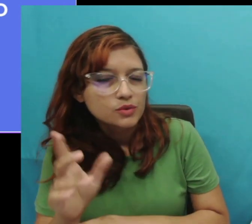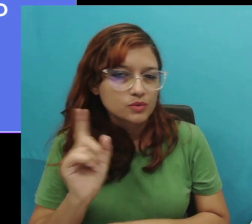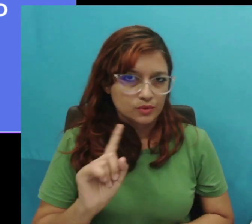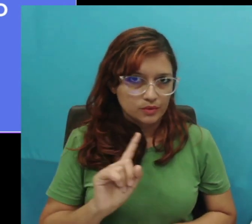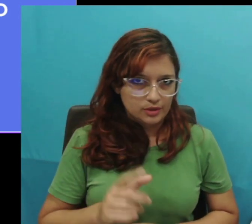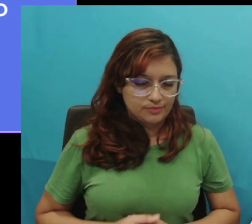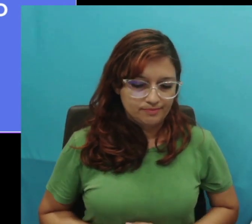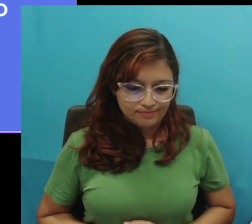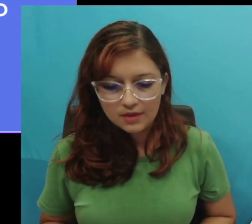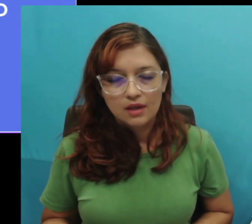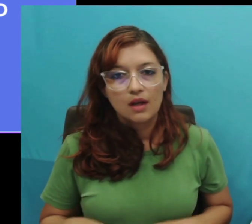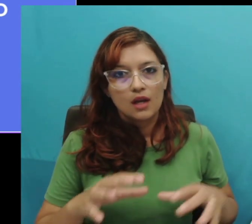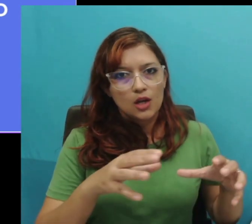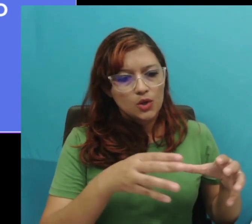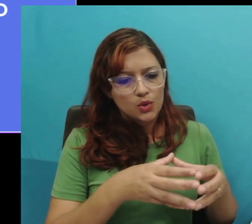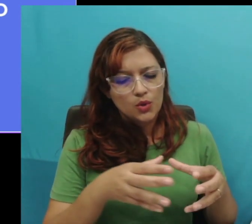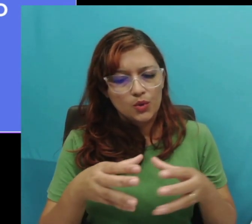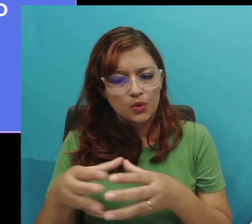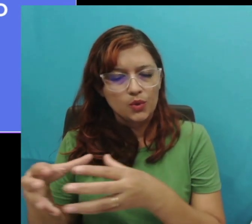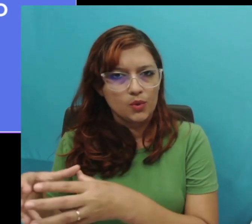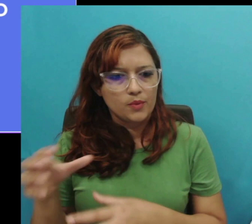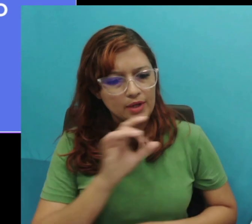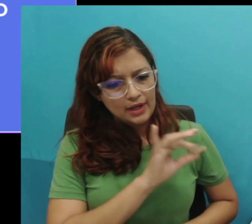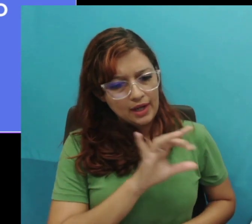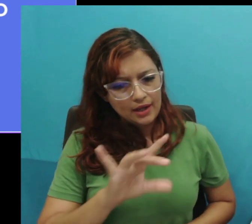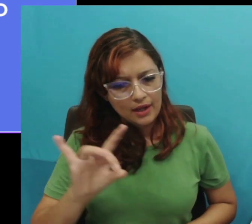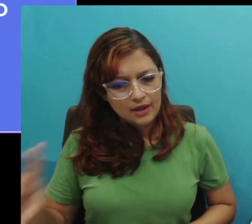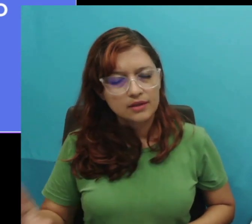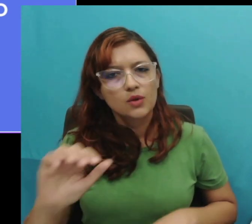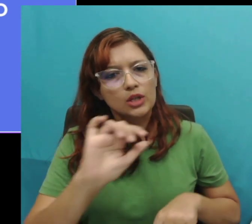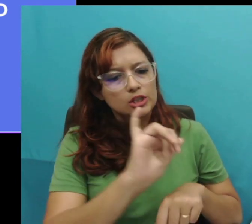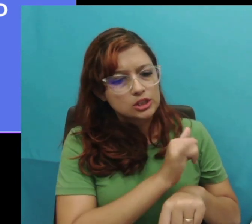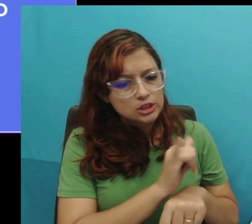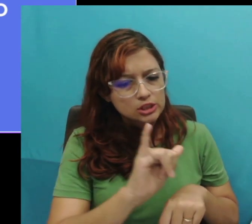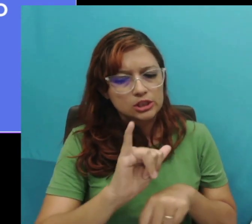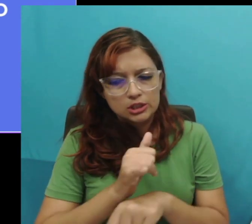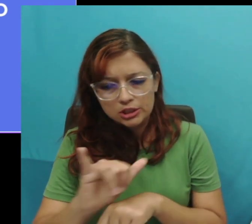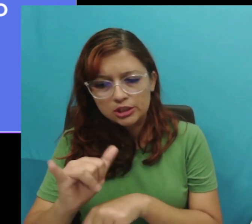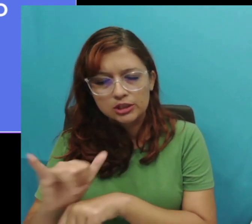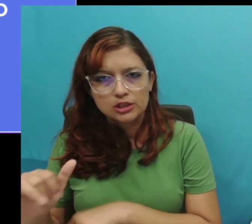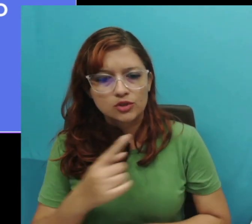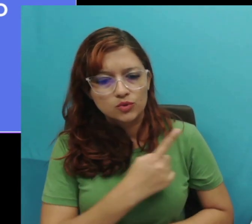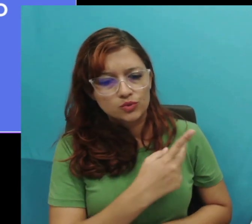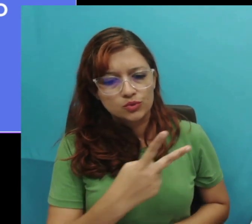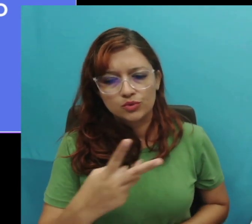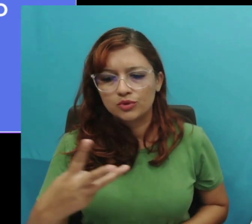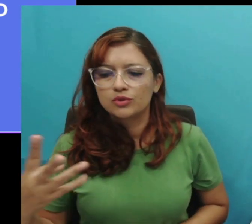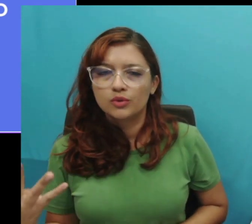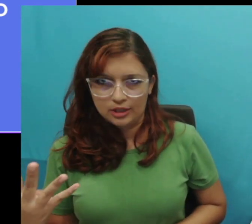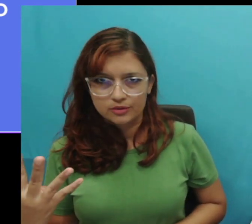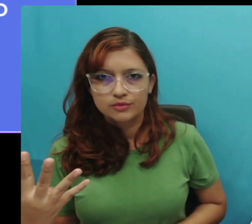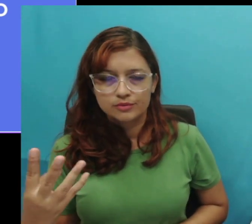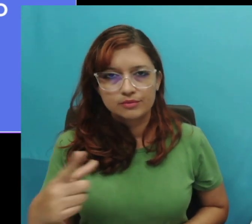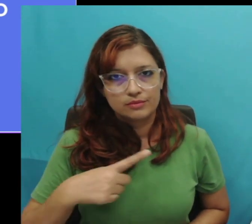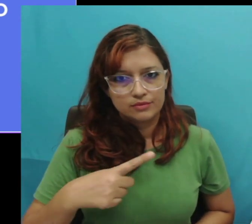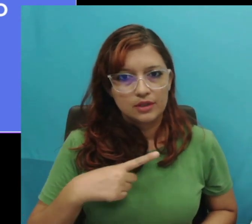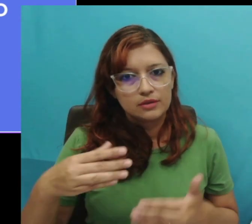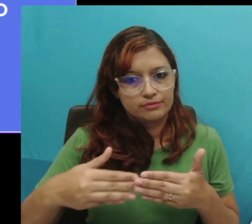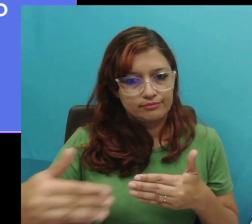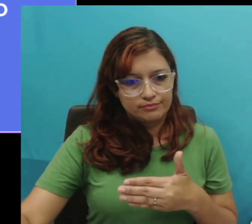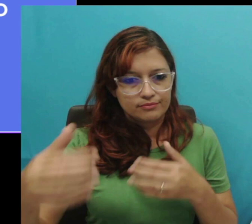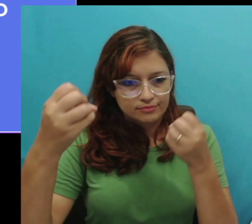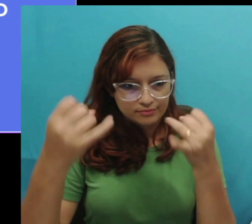não? E se os experimentos tinham ajudado ou não? Foram usadas quatro